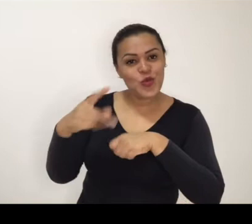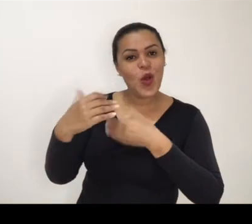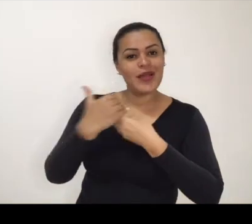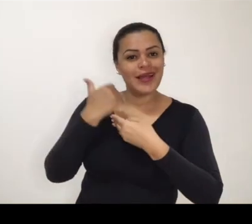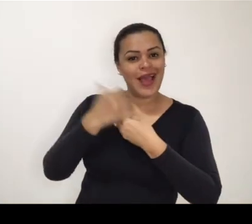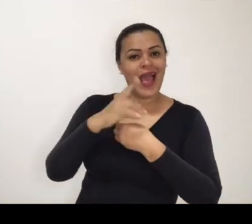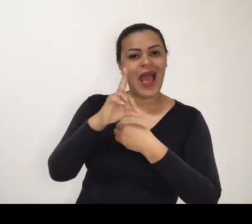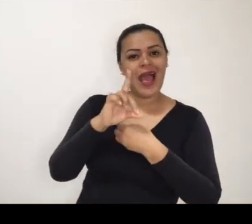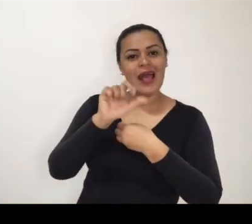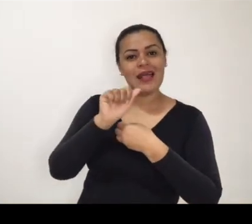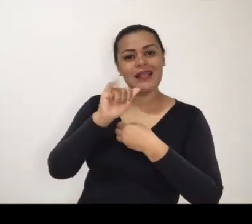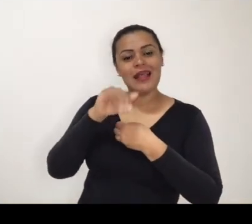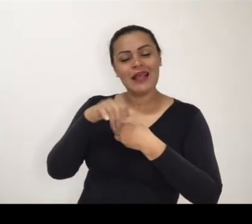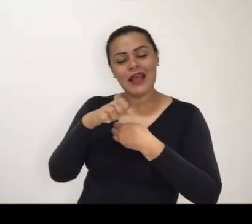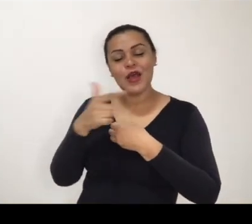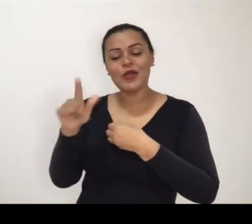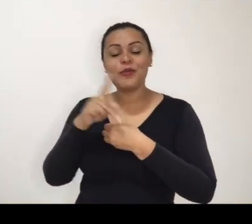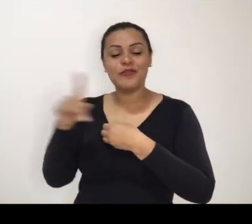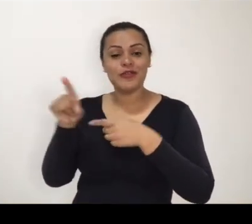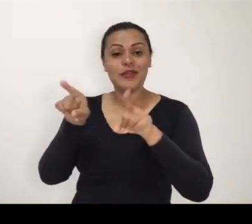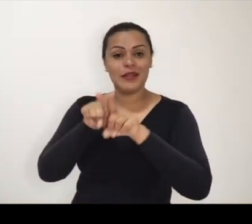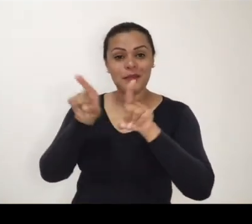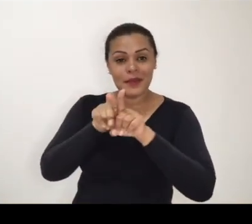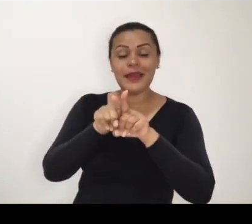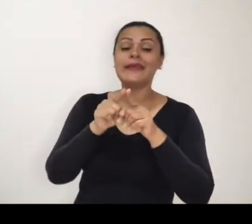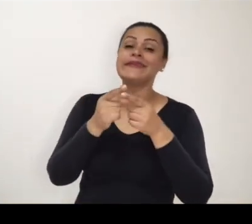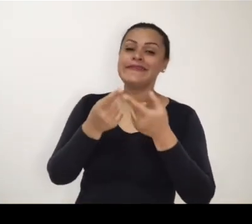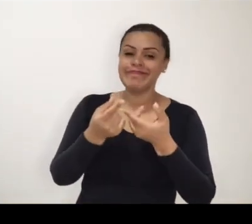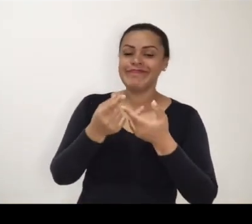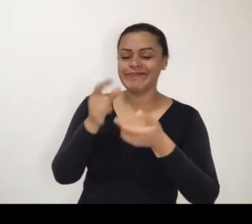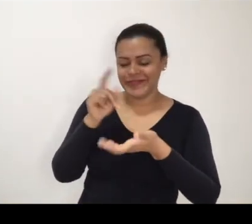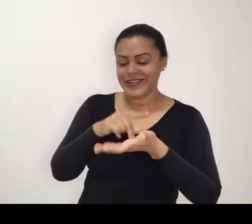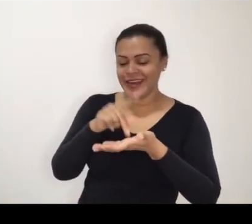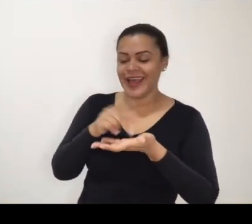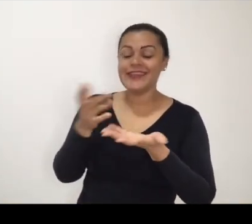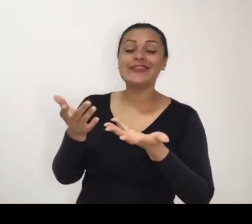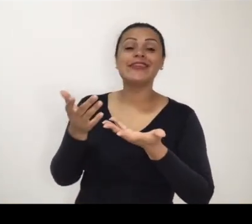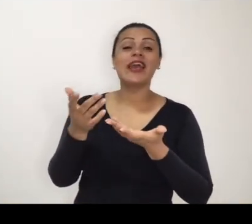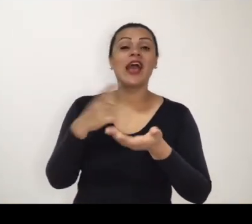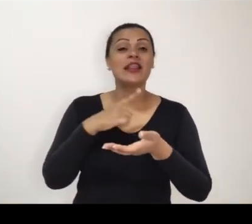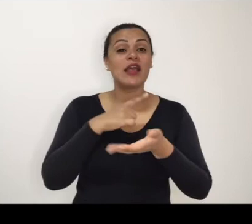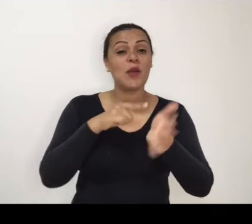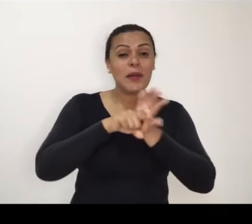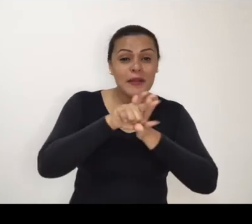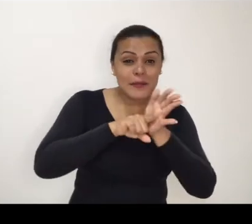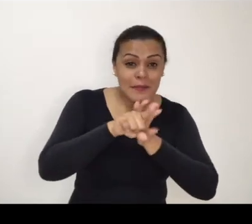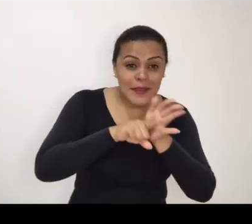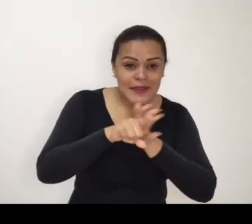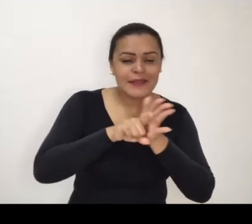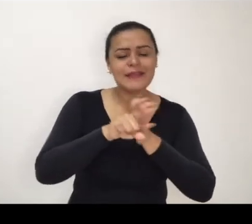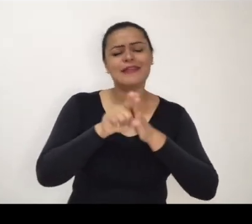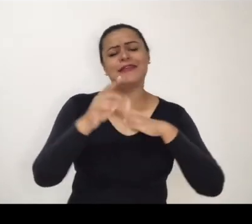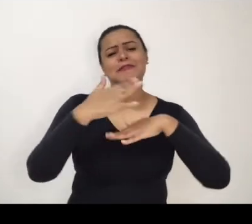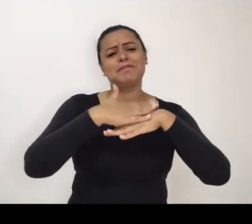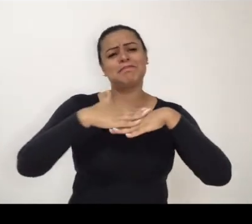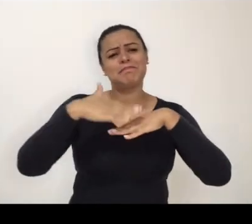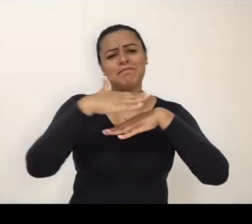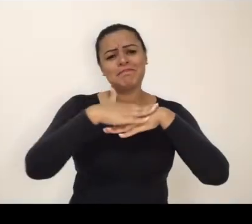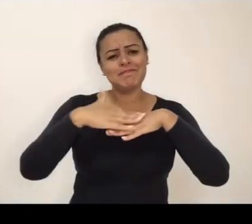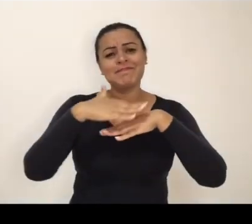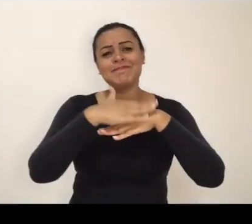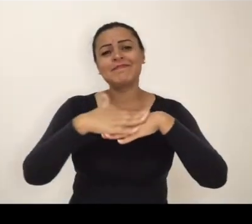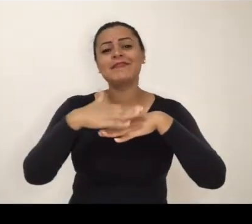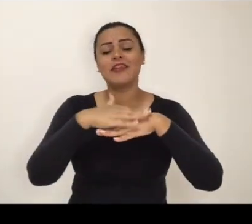Sandra? Então, falo desse lugar de uma pesquisa de muito afeto também, criada dentro da